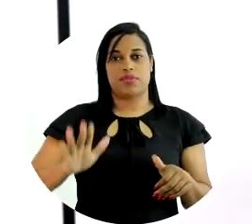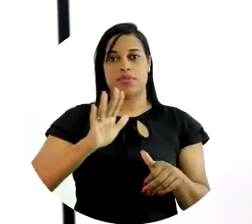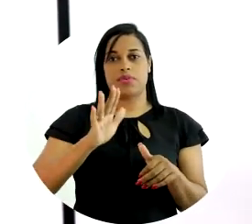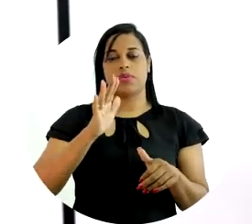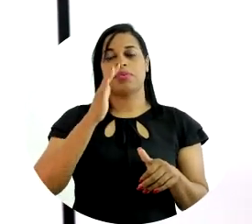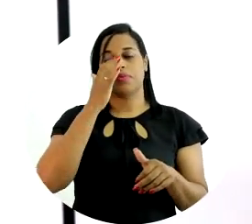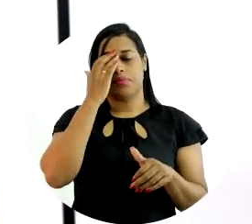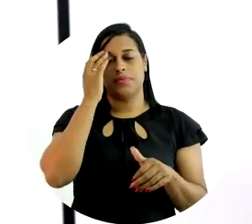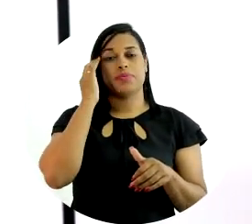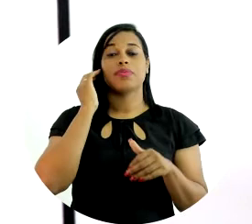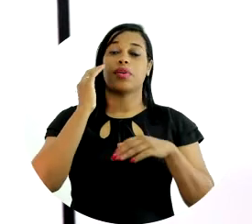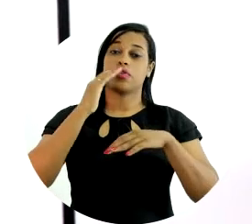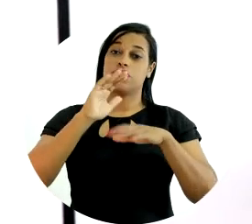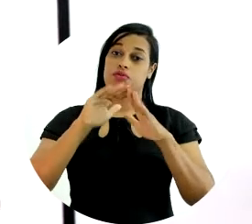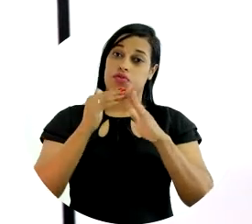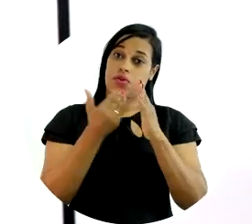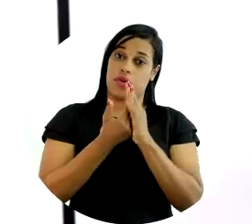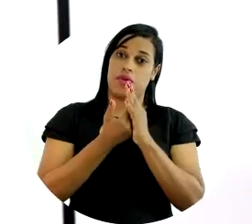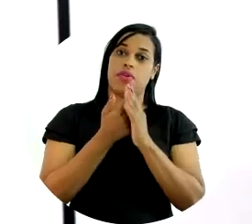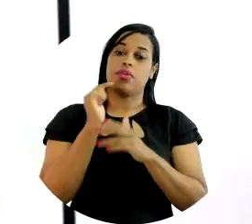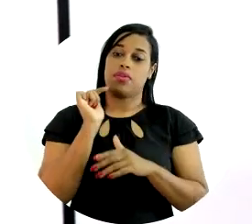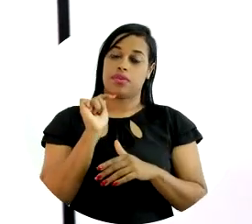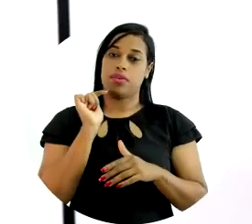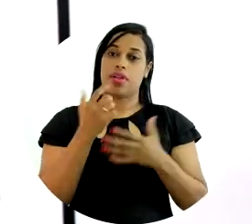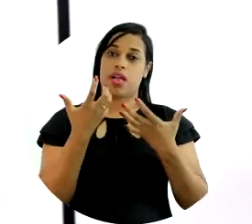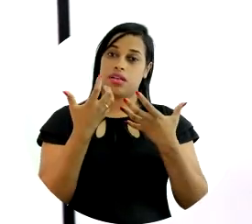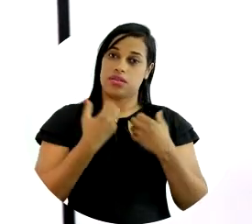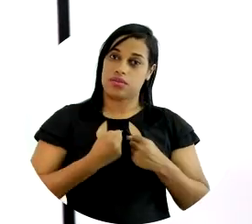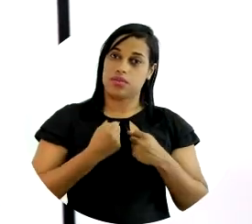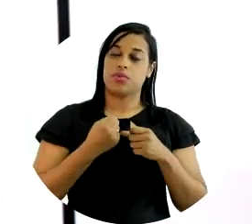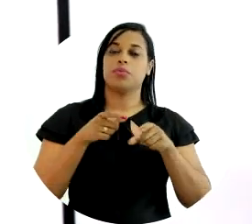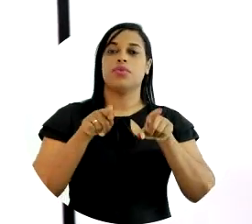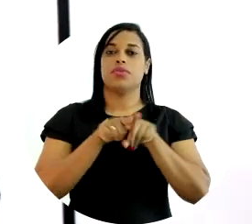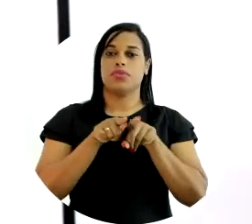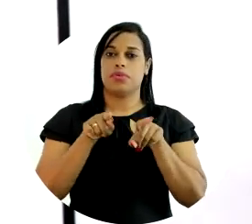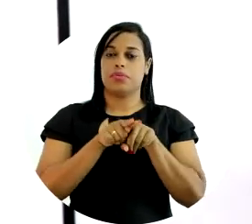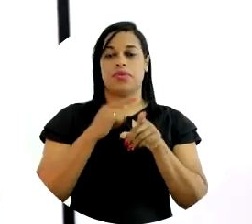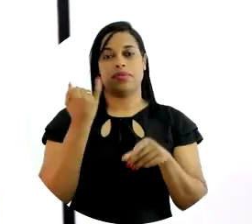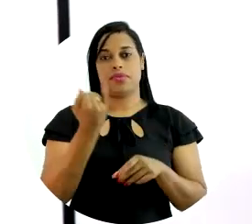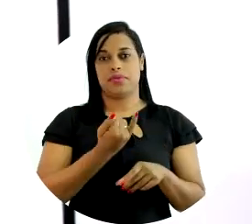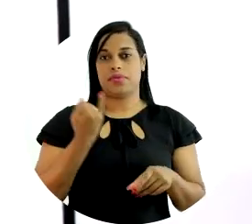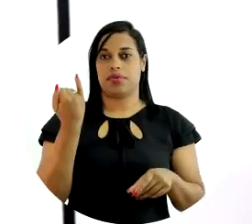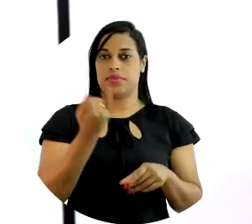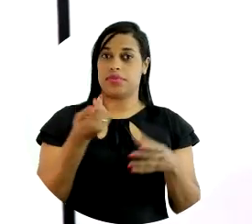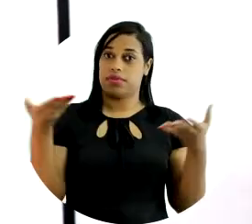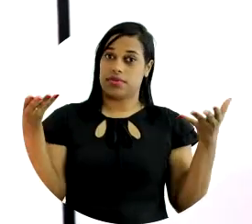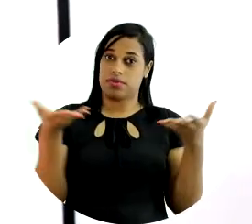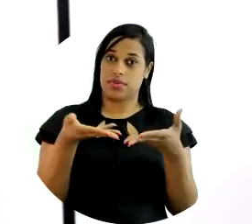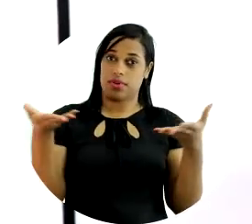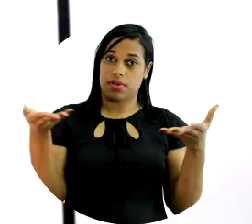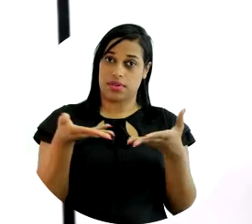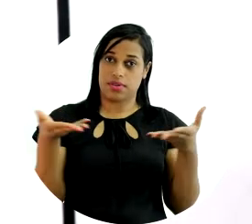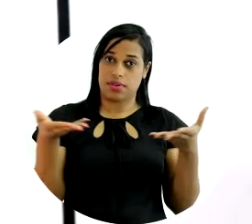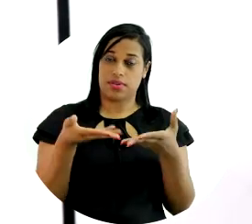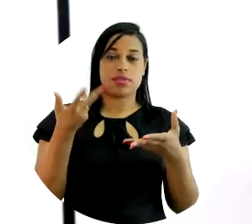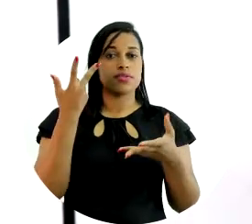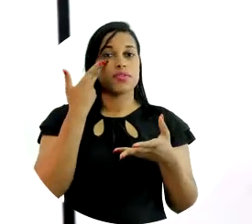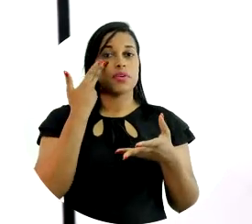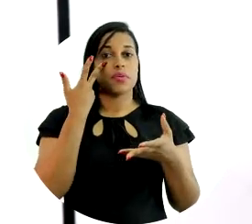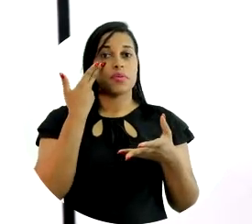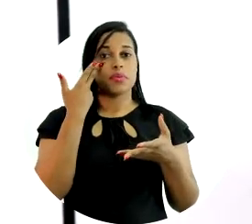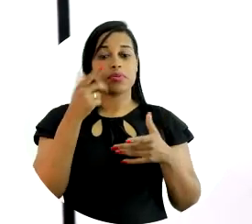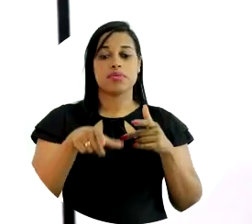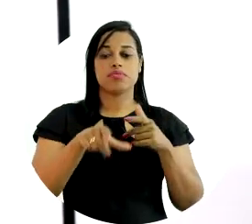brasil um relatório de funcionários da escola as funções mais importantes agora eles